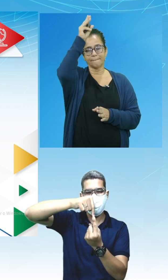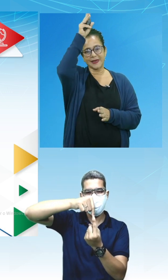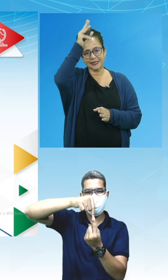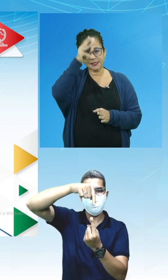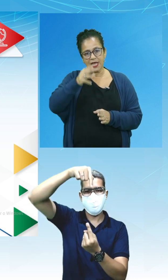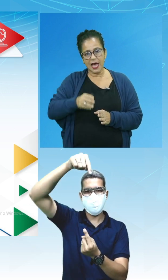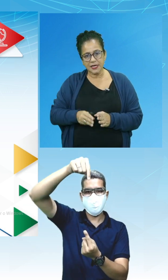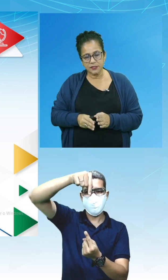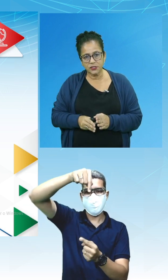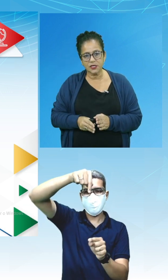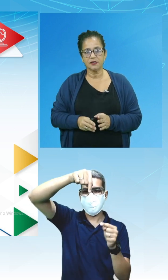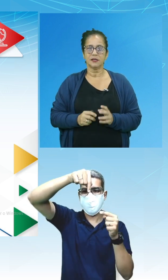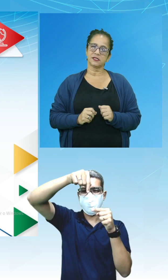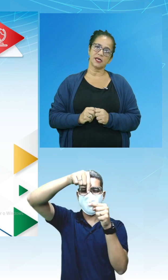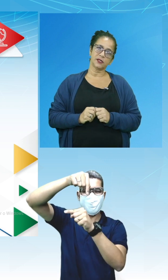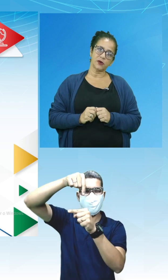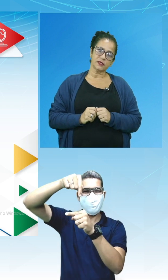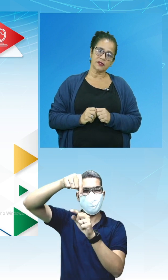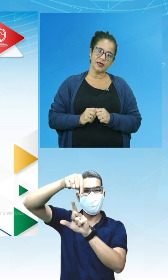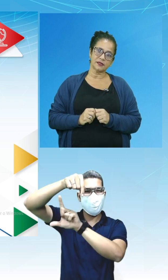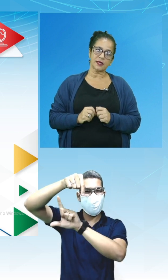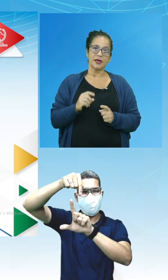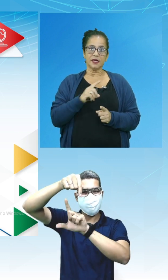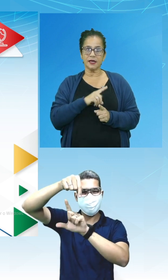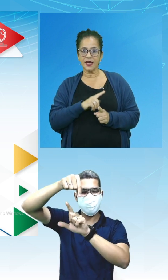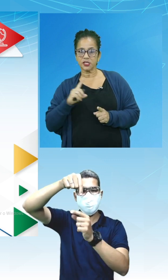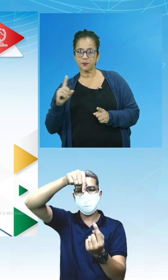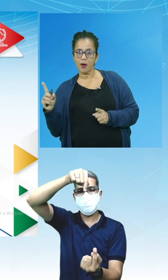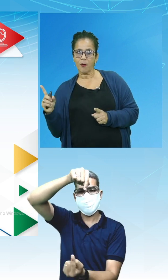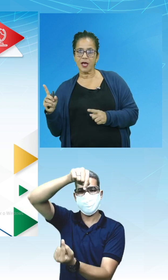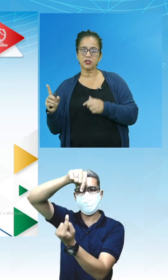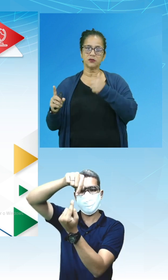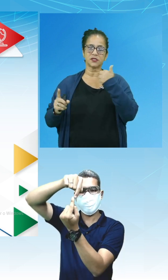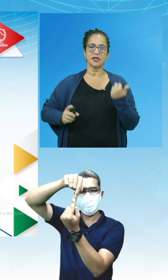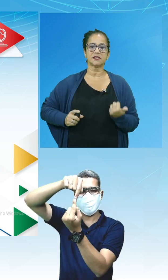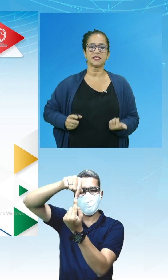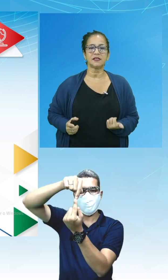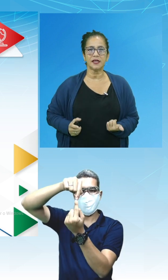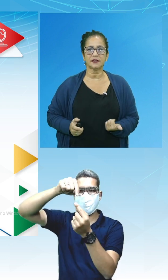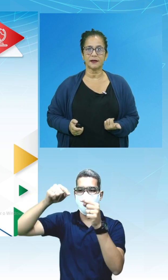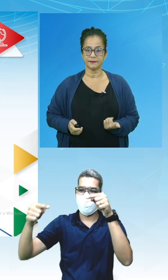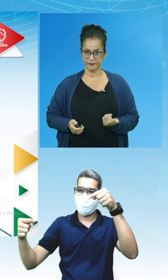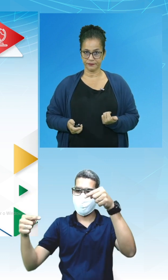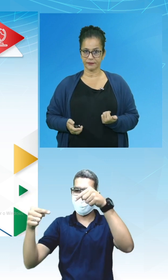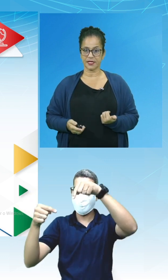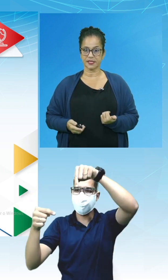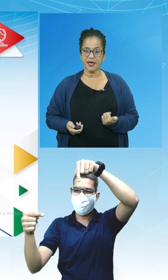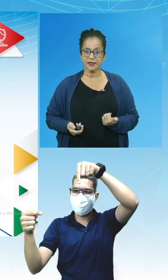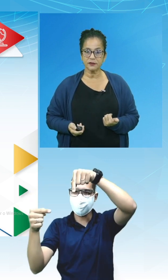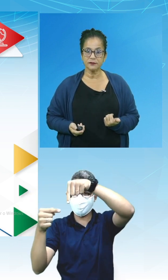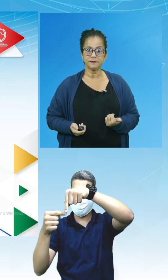Então, metade, 180. E leste para oeste, 270. Tá certo?